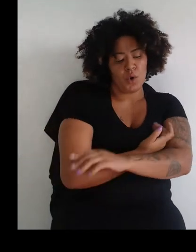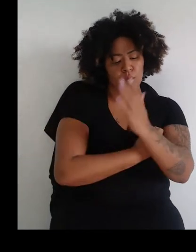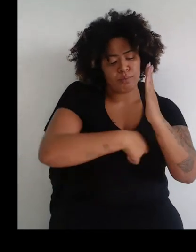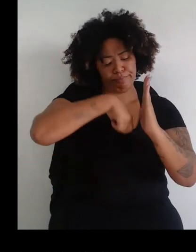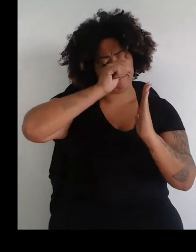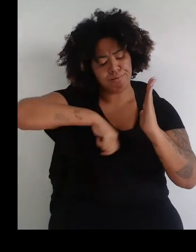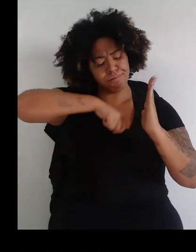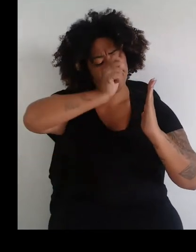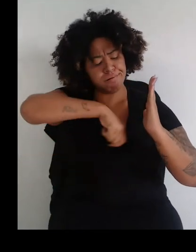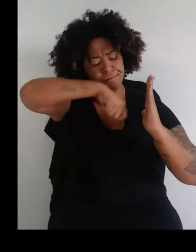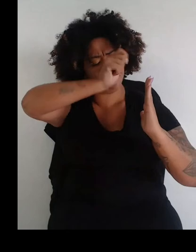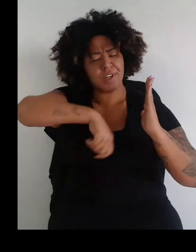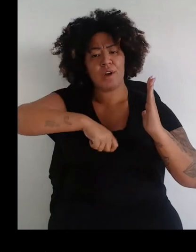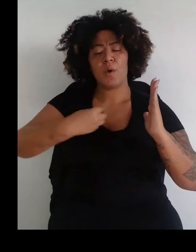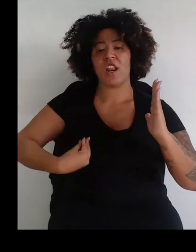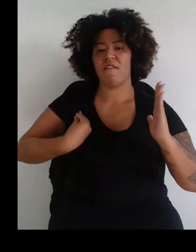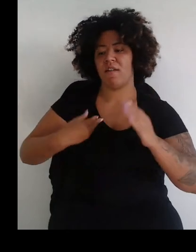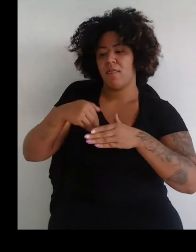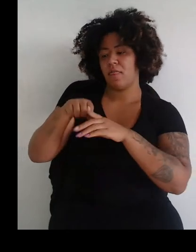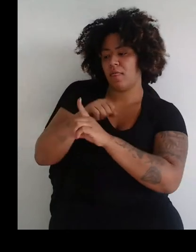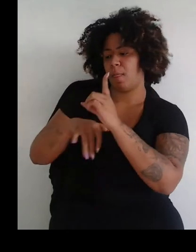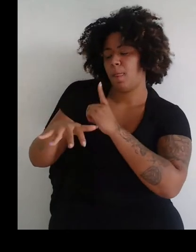o enter